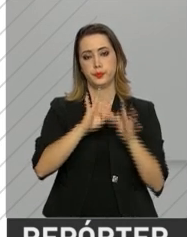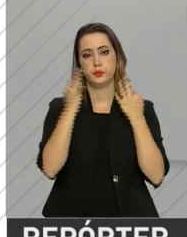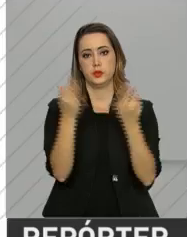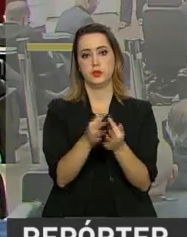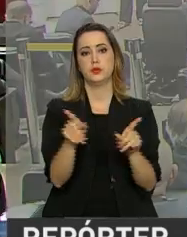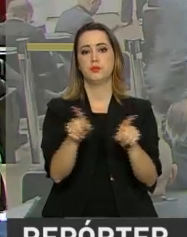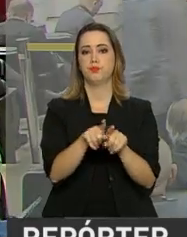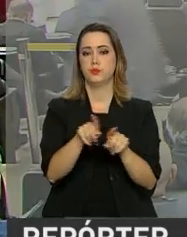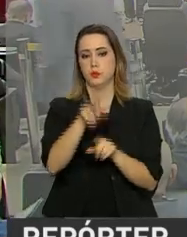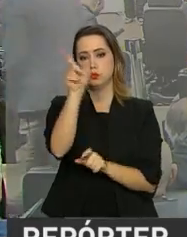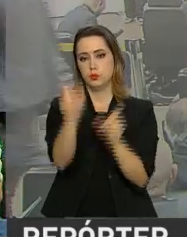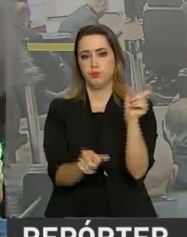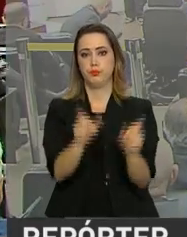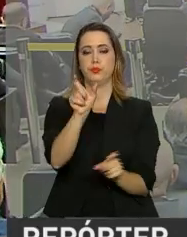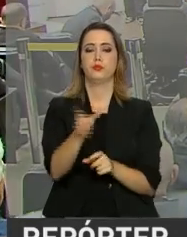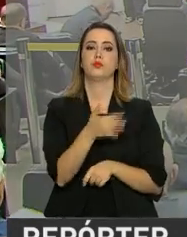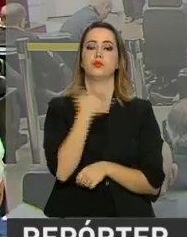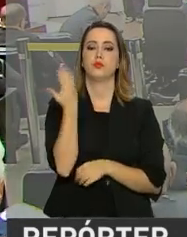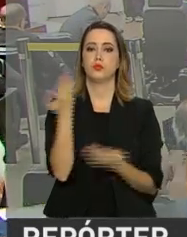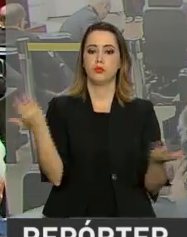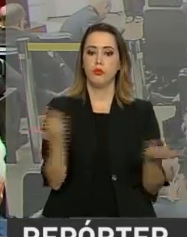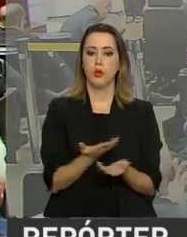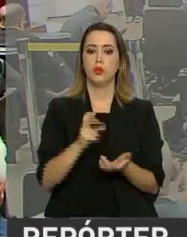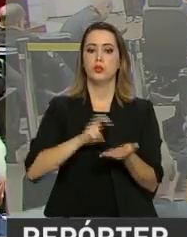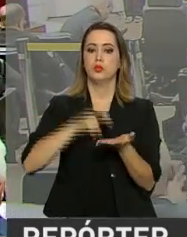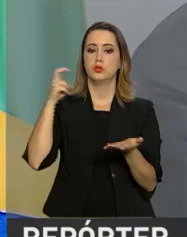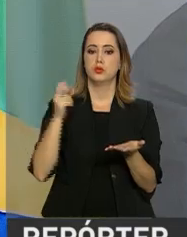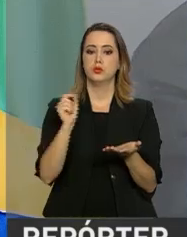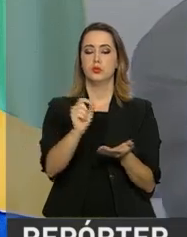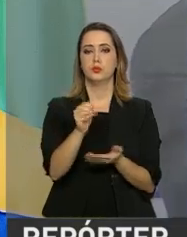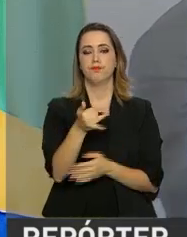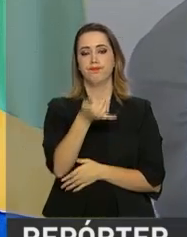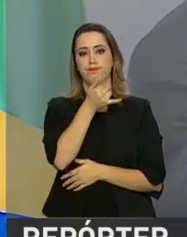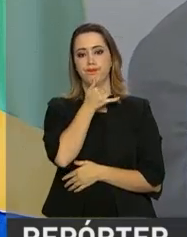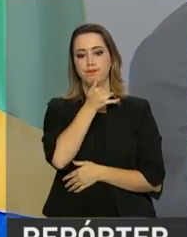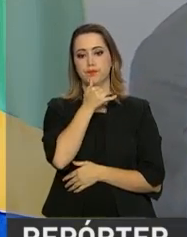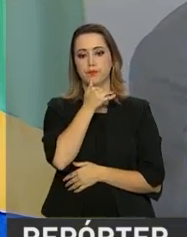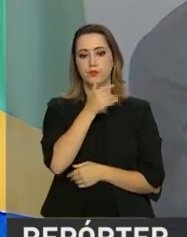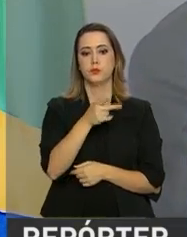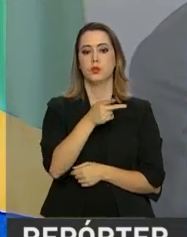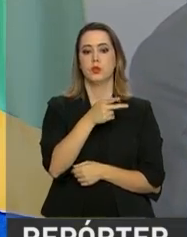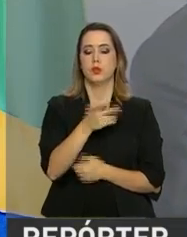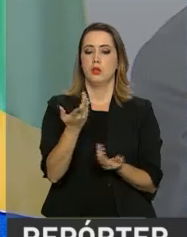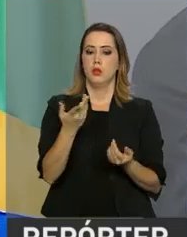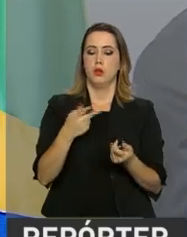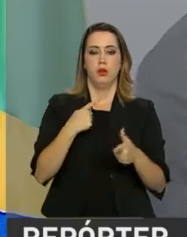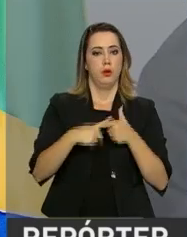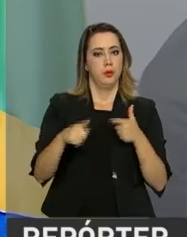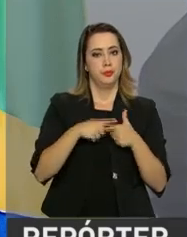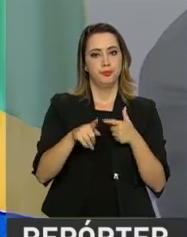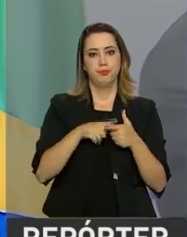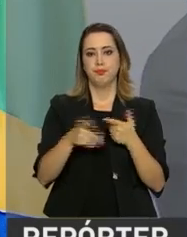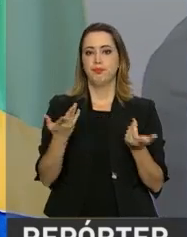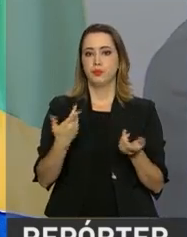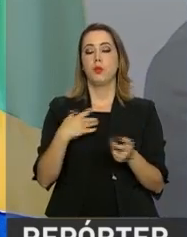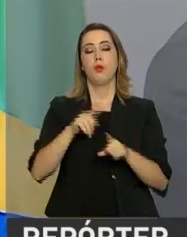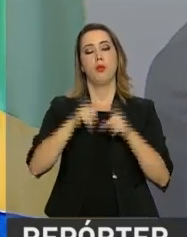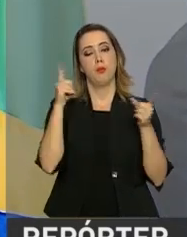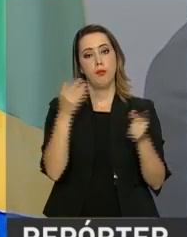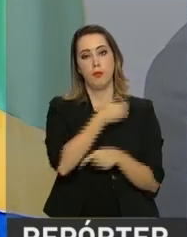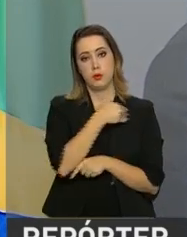vítimas em uma cerimônia na manhã desta terça Michel Temer lamentou a tragédia e diz que o governo tomou as